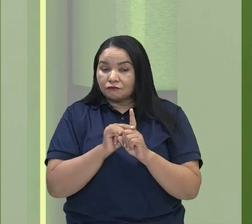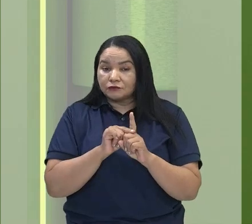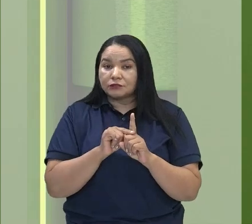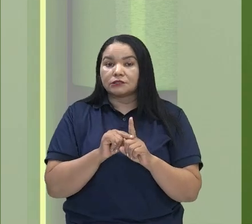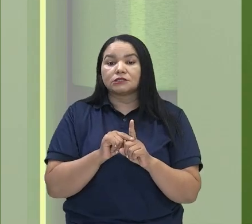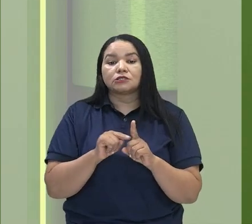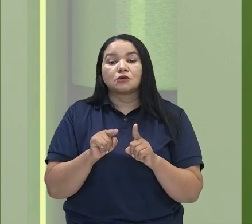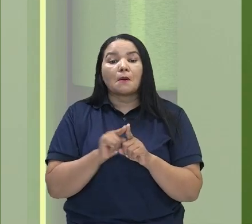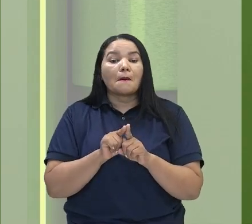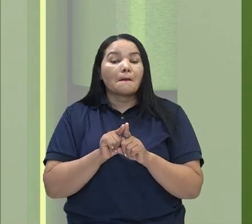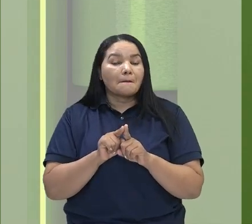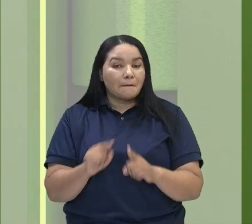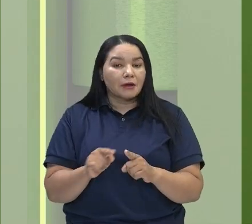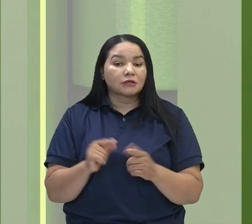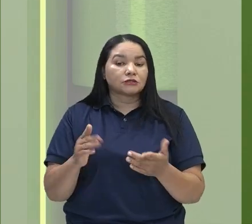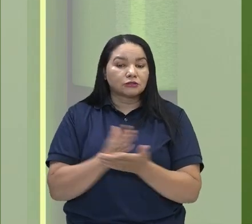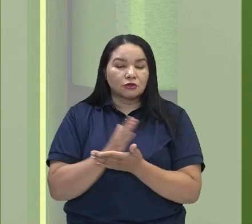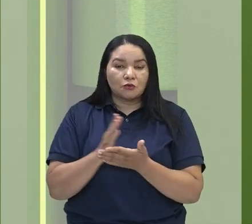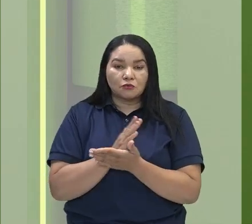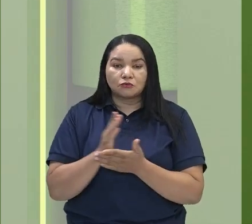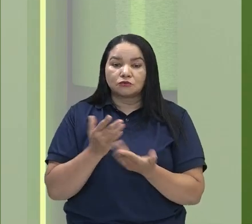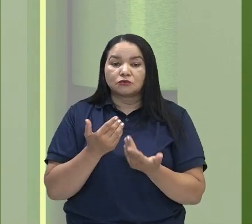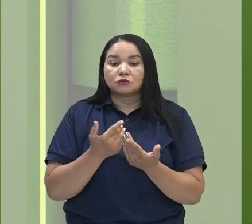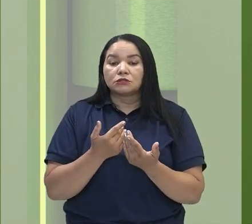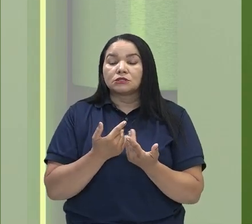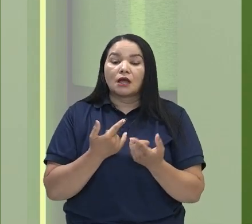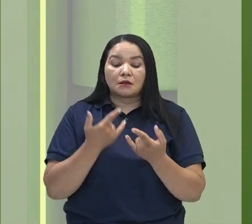podem prevenir contra ISTs, como no caso do